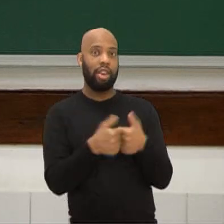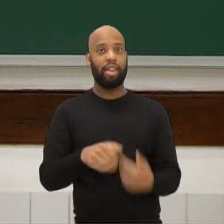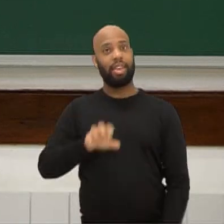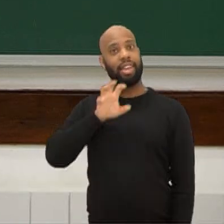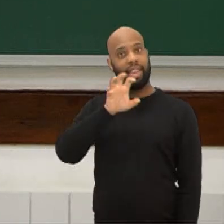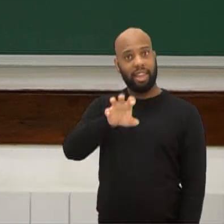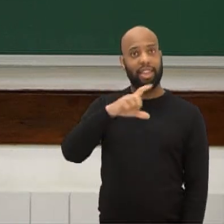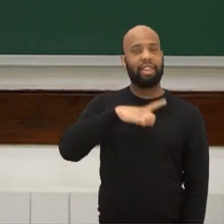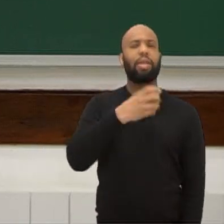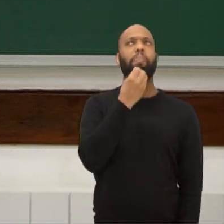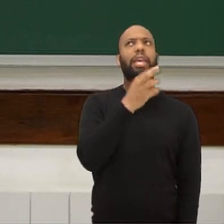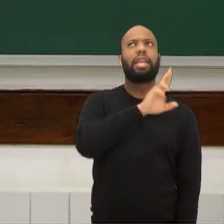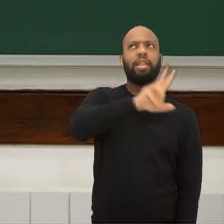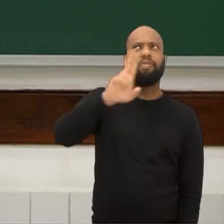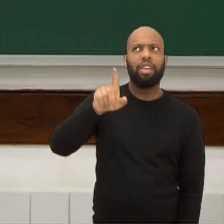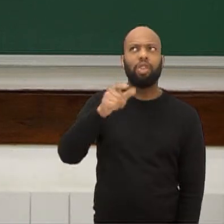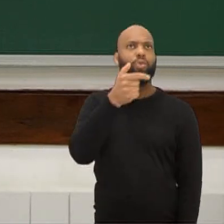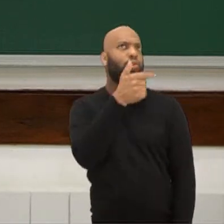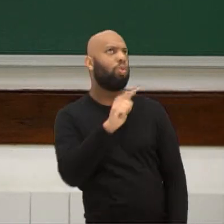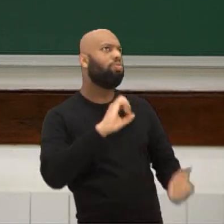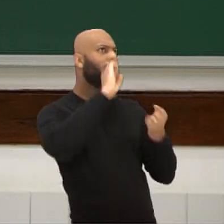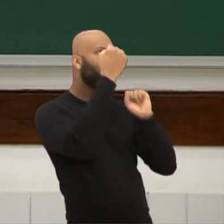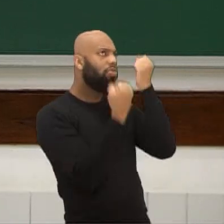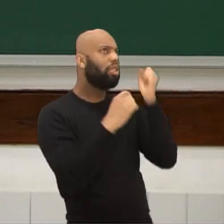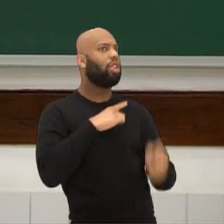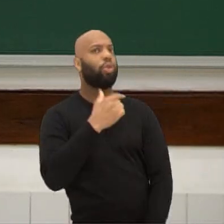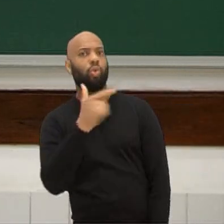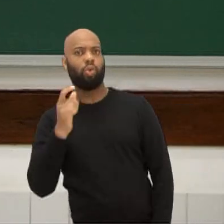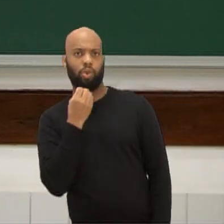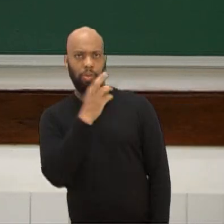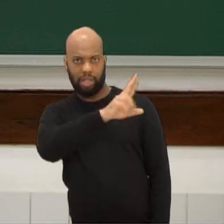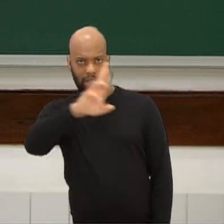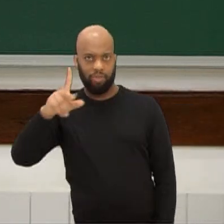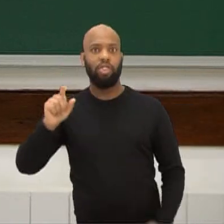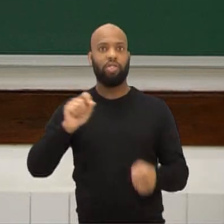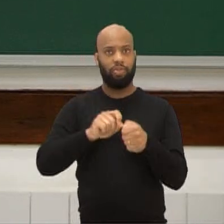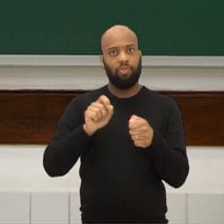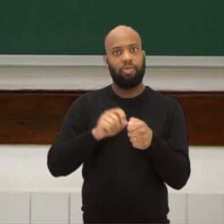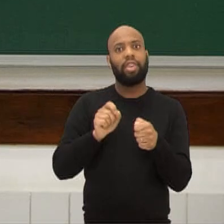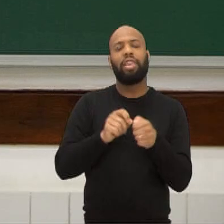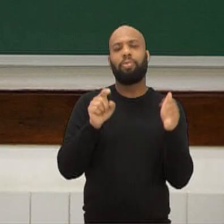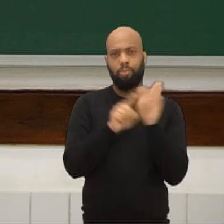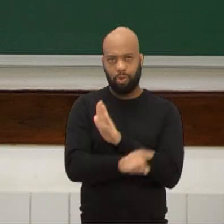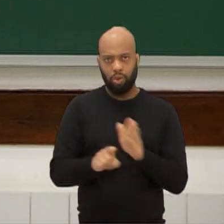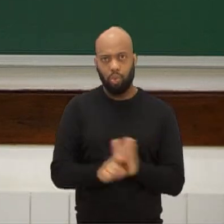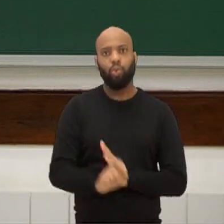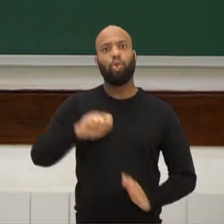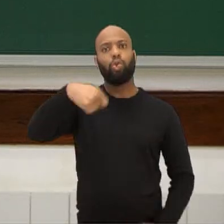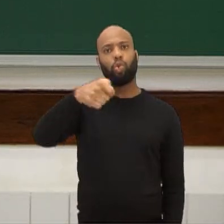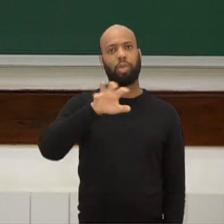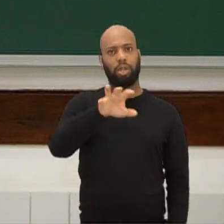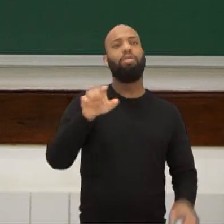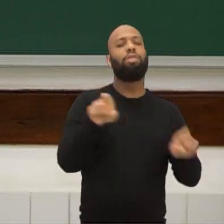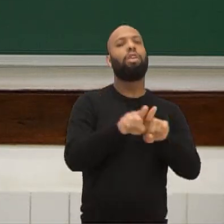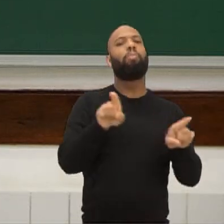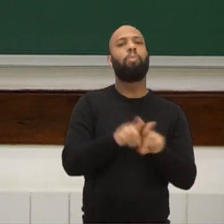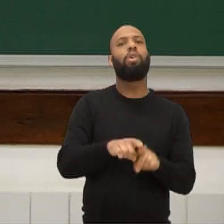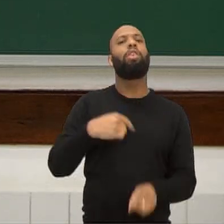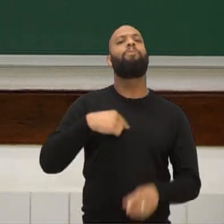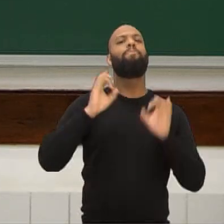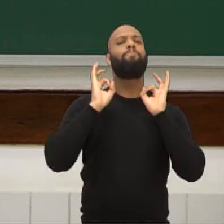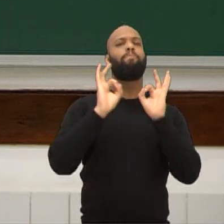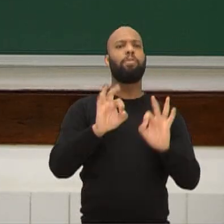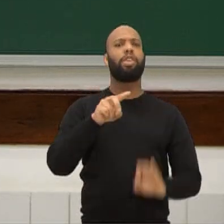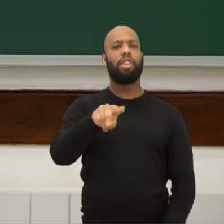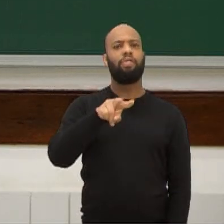tem tais benefícios, outra prática tem outros benefícios. Fizemos exercícios, quizzes sobre isso. Tenho certeza que ficou gravado na